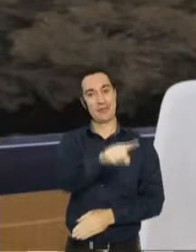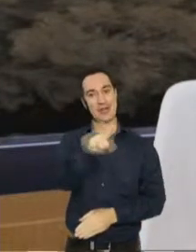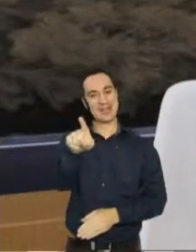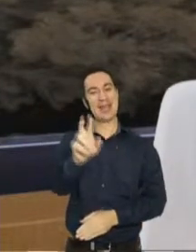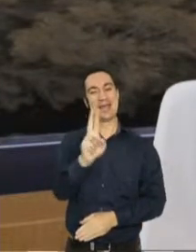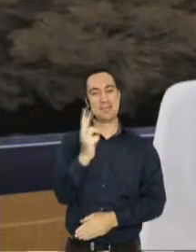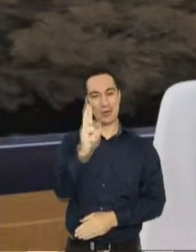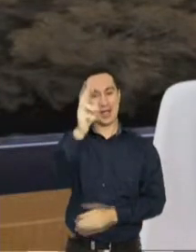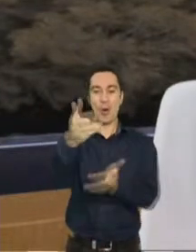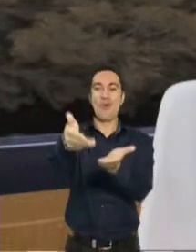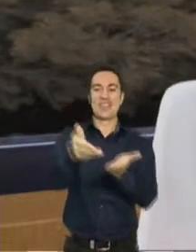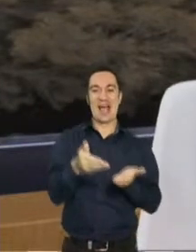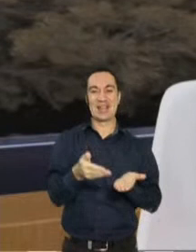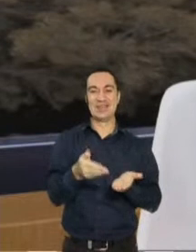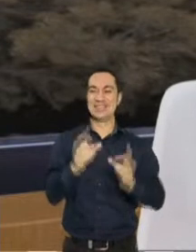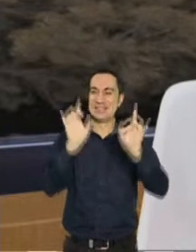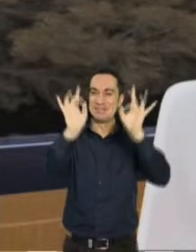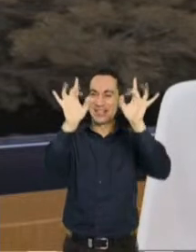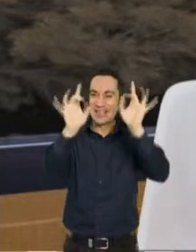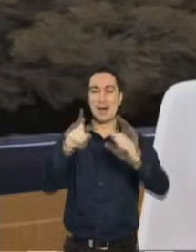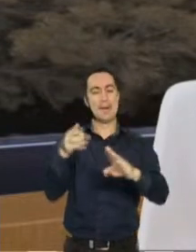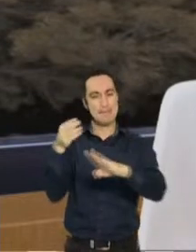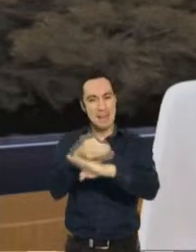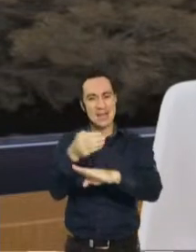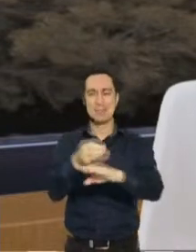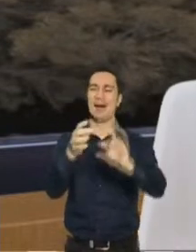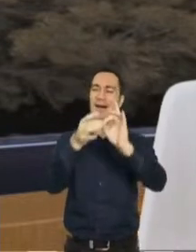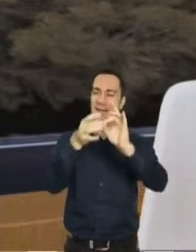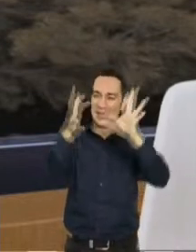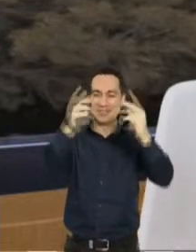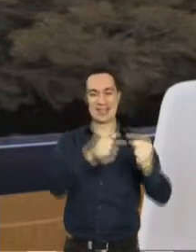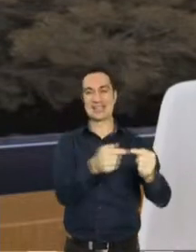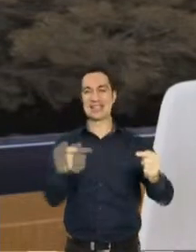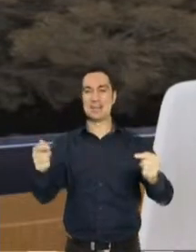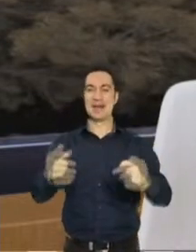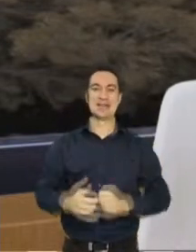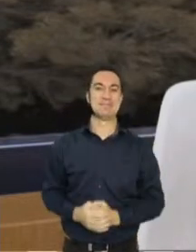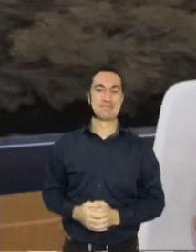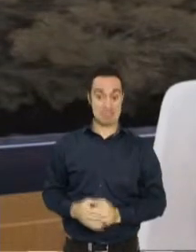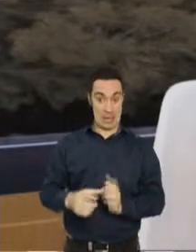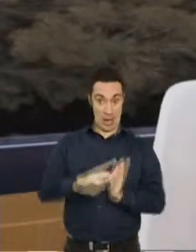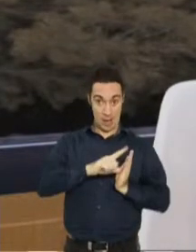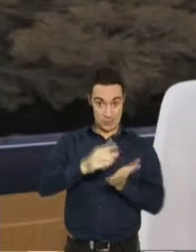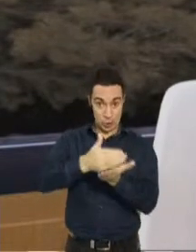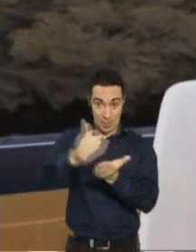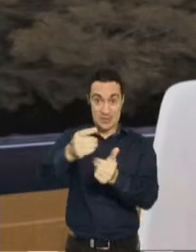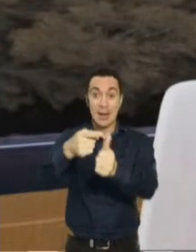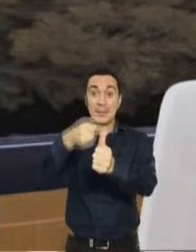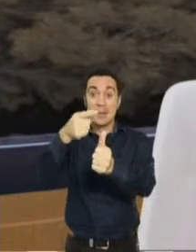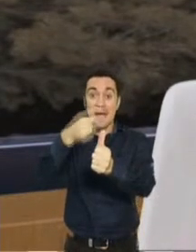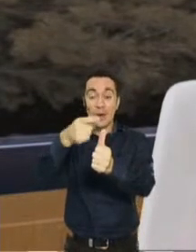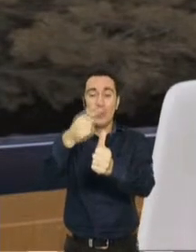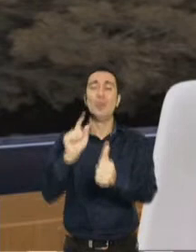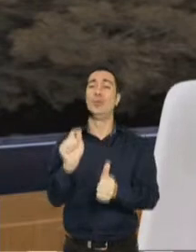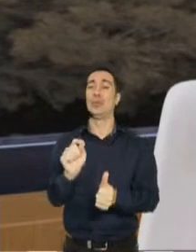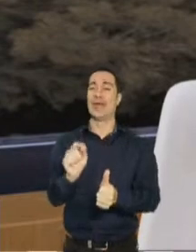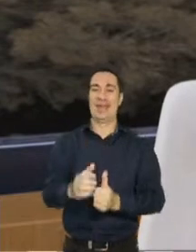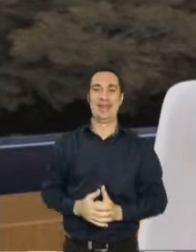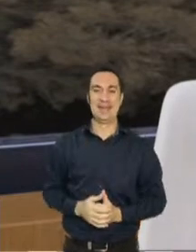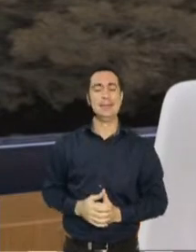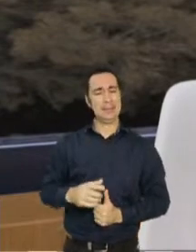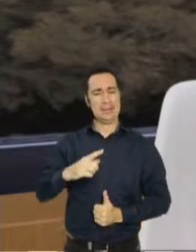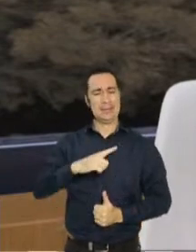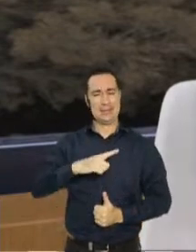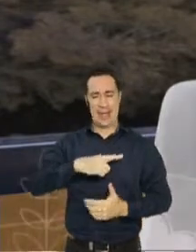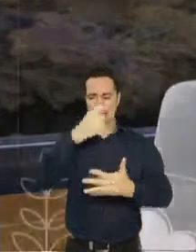você, nosso convidado especial para participar do Sustainable Talks. Antes de iniciar a nossa conversa hoje,